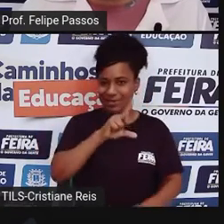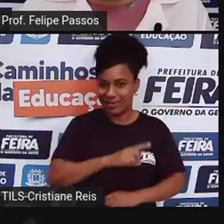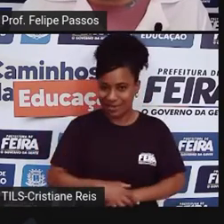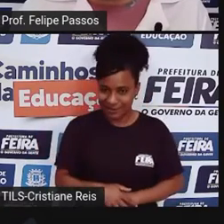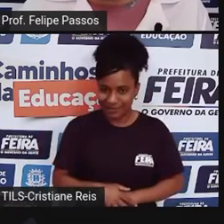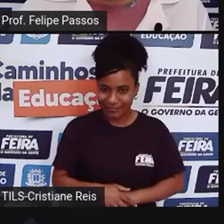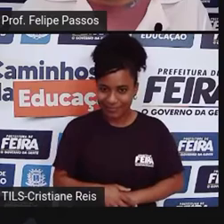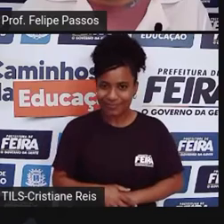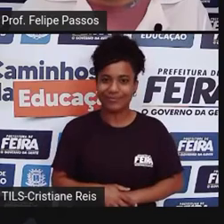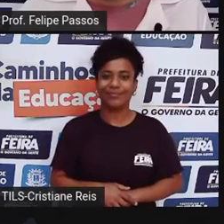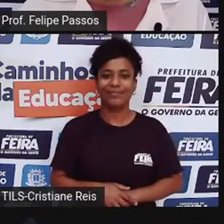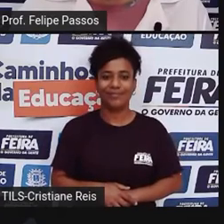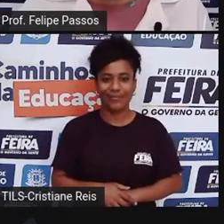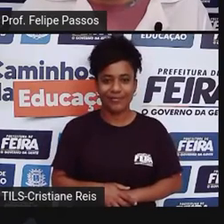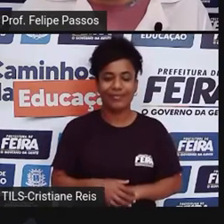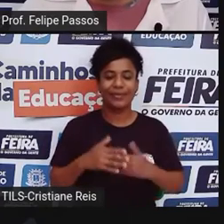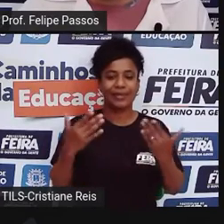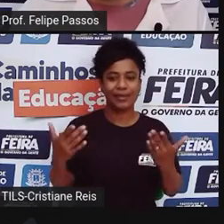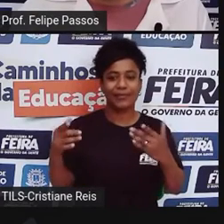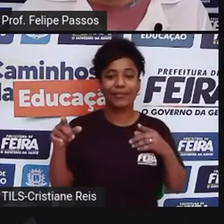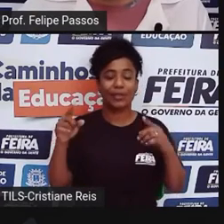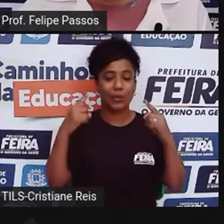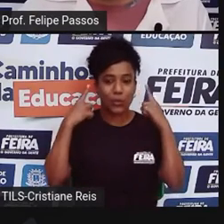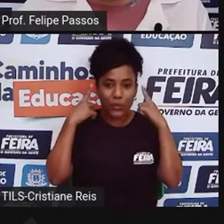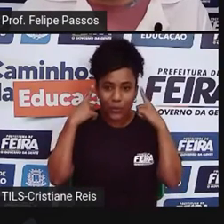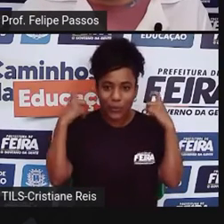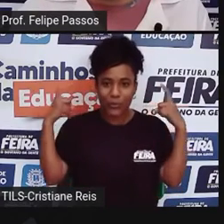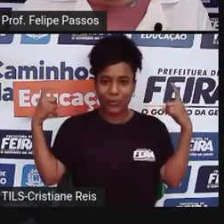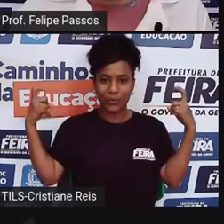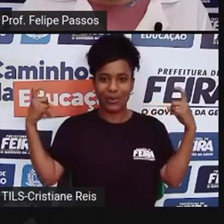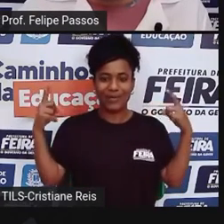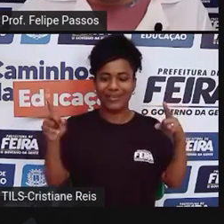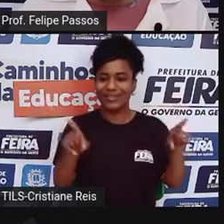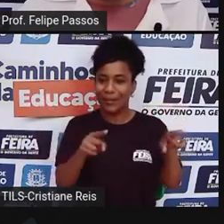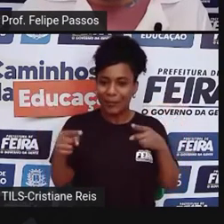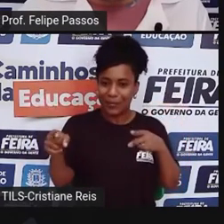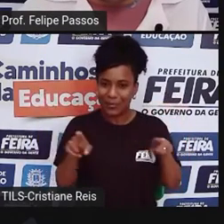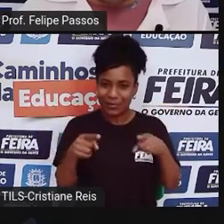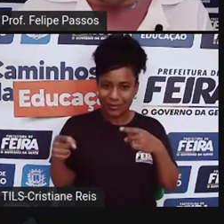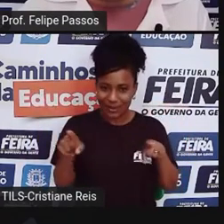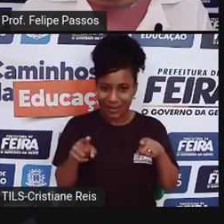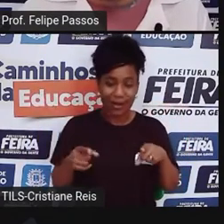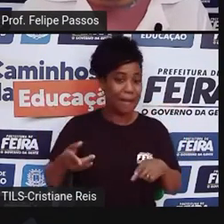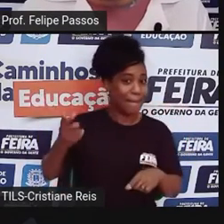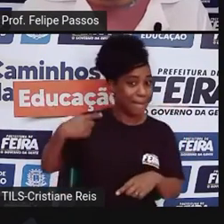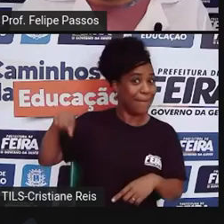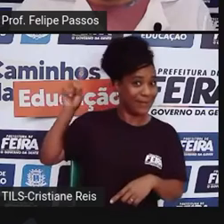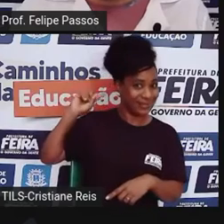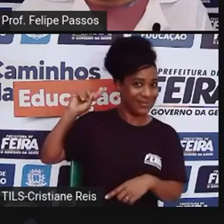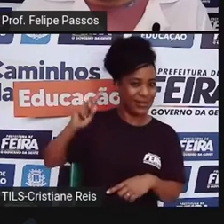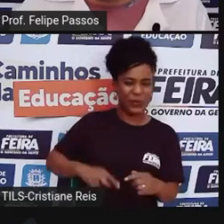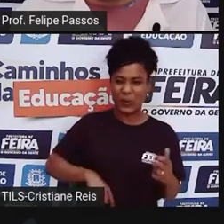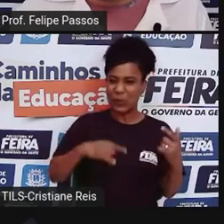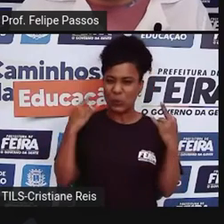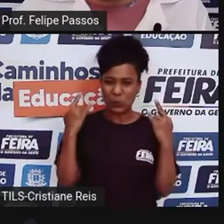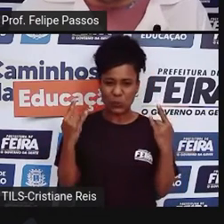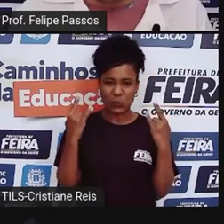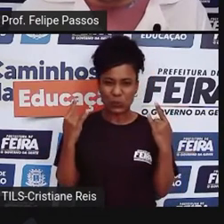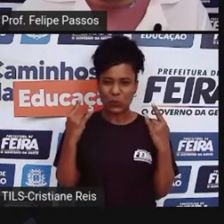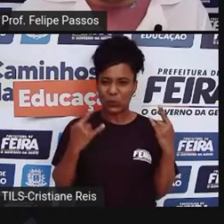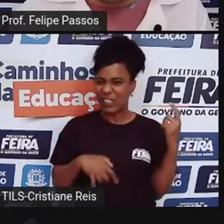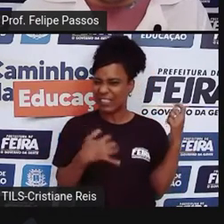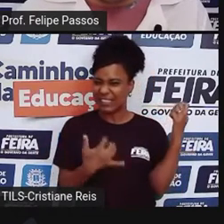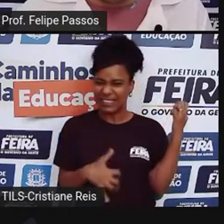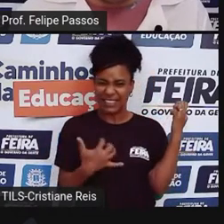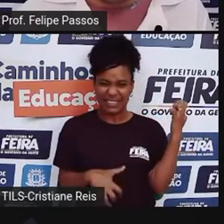de qualquer maneira. A música é só o resultado. Por exemplo, eu era roqueiro metaleiro quando eu era adolescente.